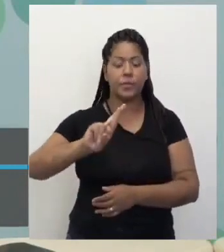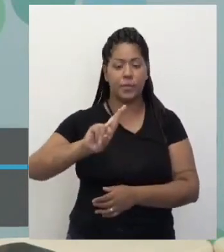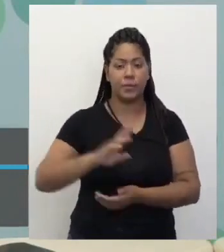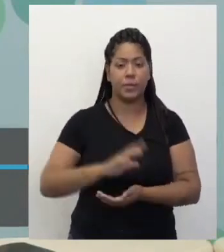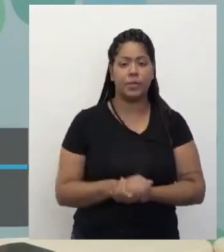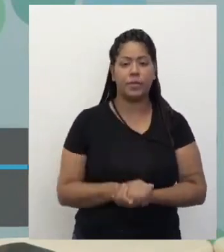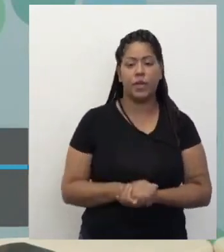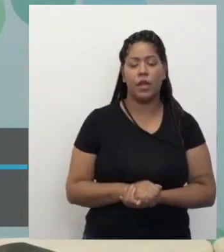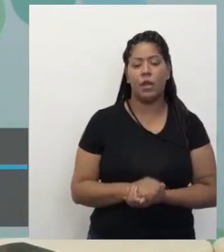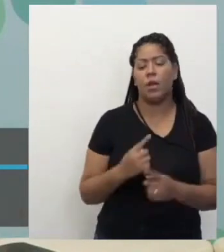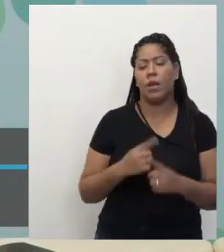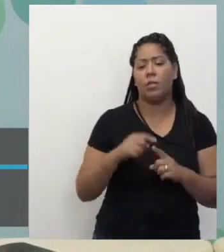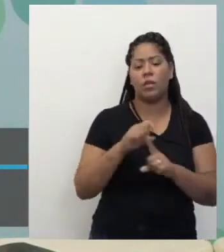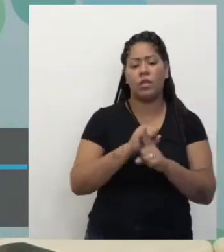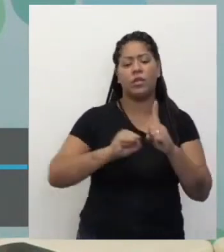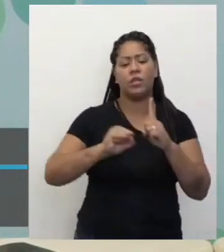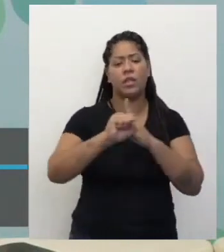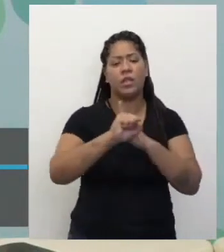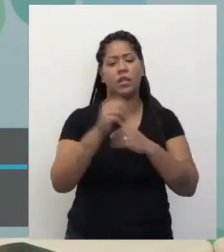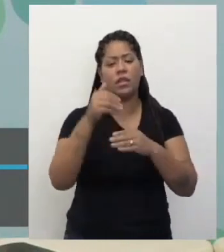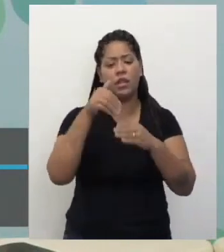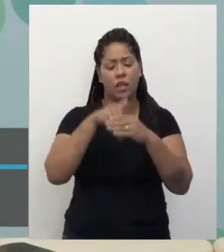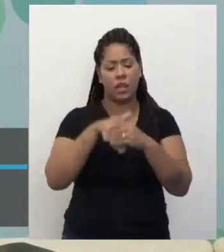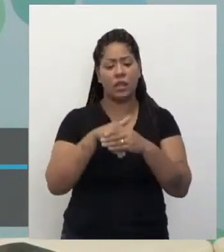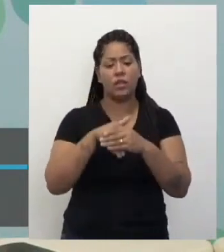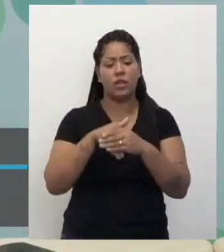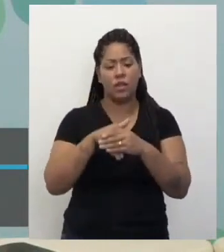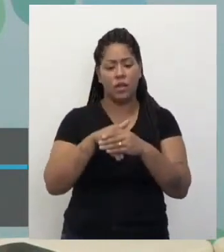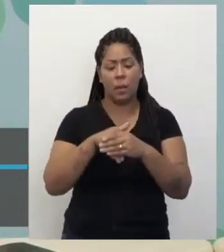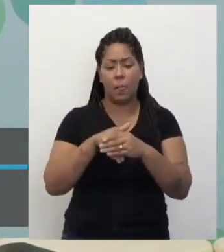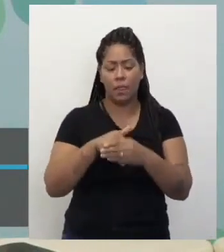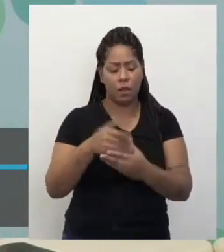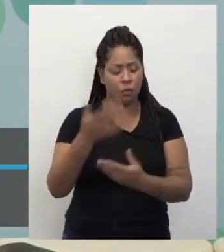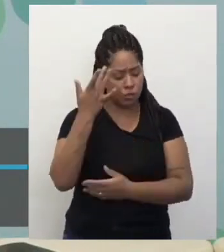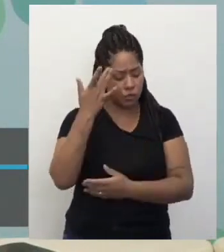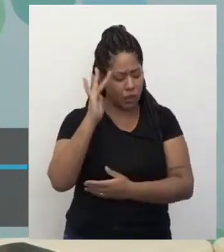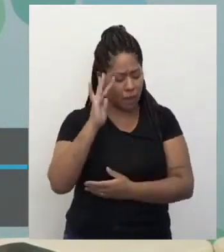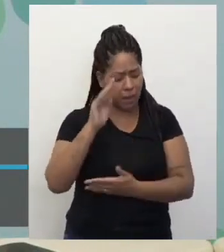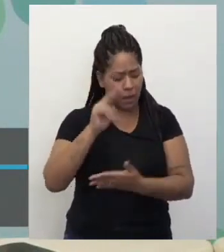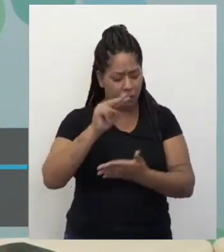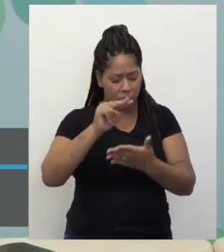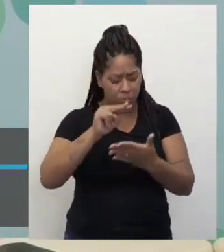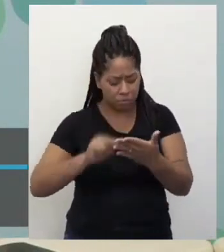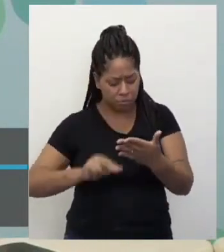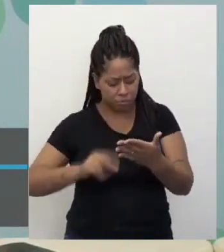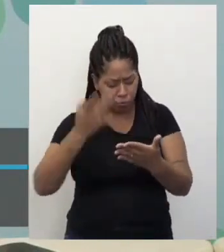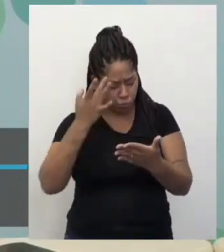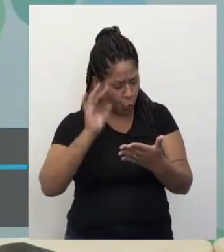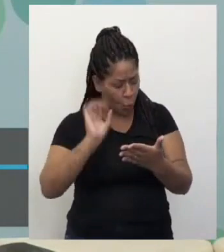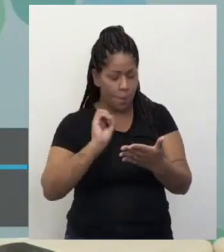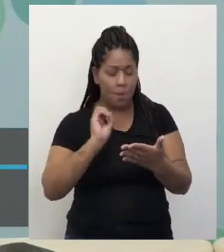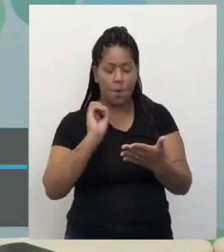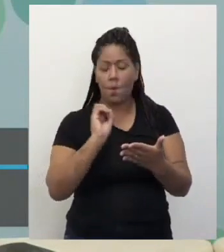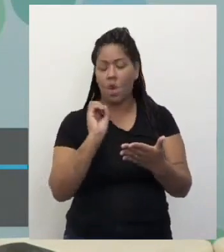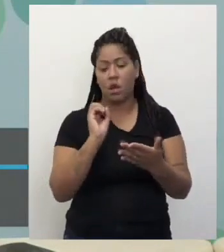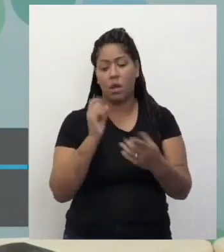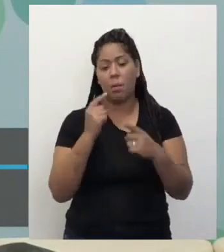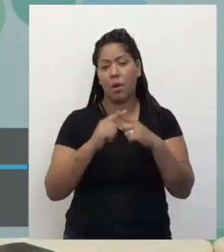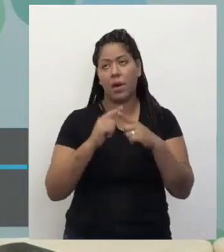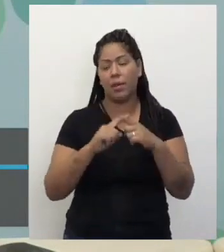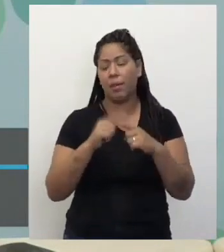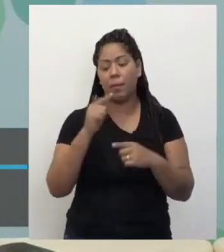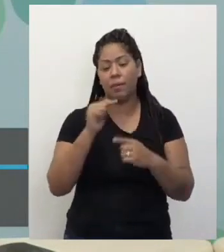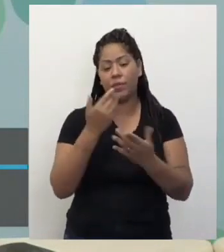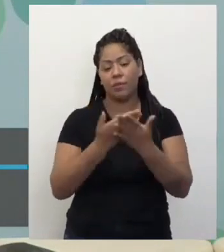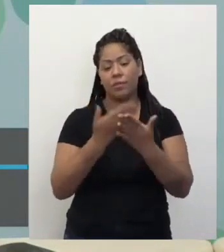membros da sociedade na época, incluindo nobres, eram analfabetos, eram pessoas iletradas, né? Porque a questão do estudo não era